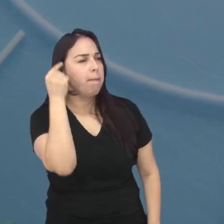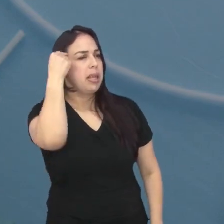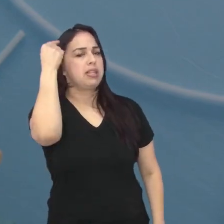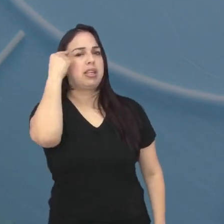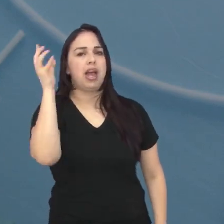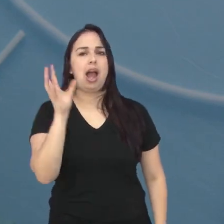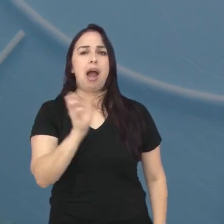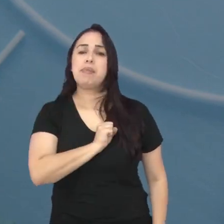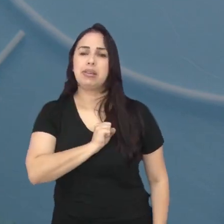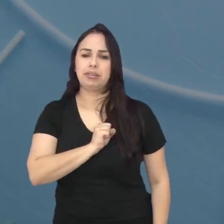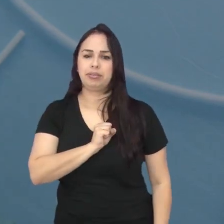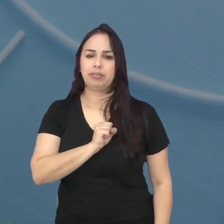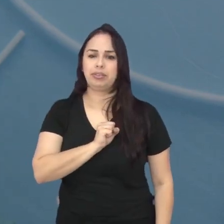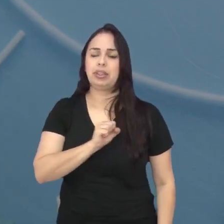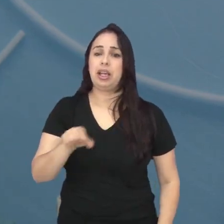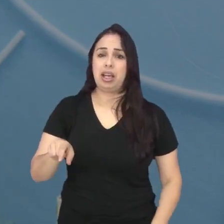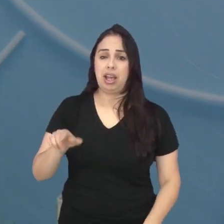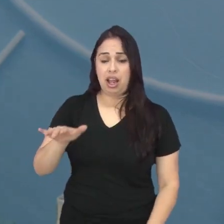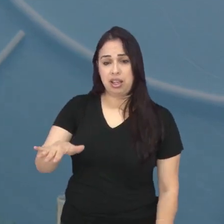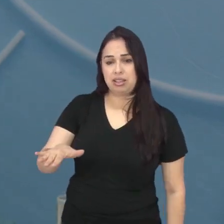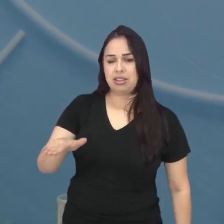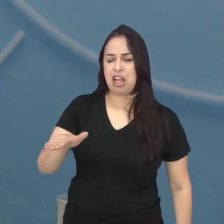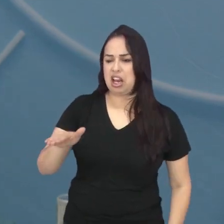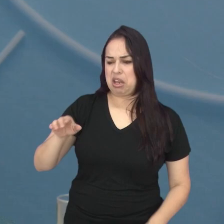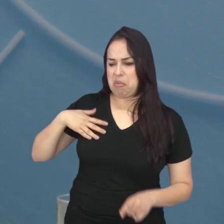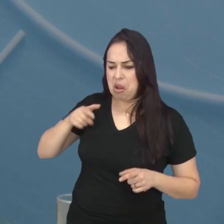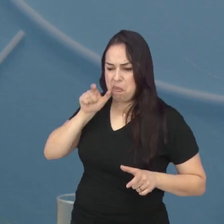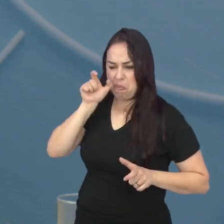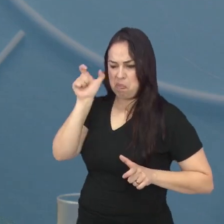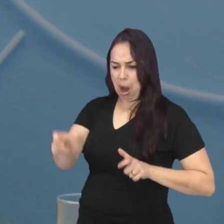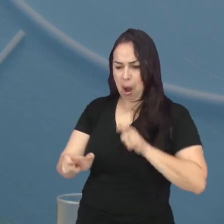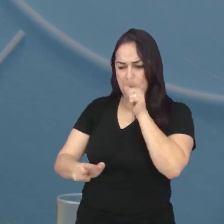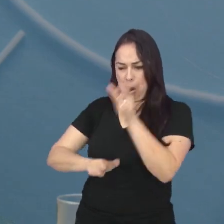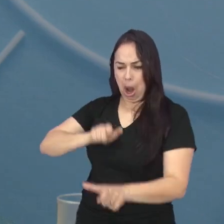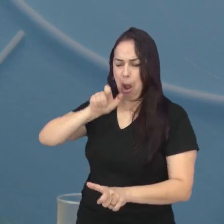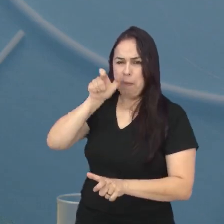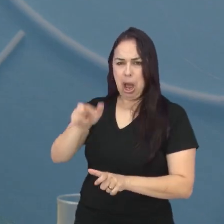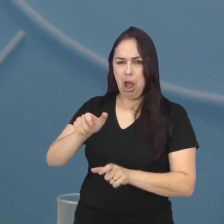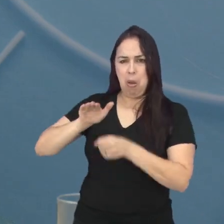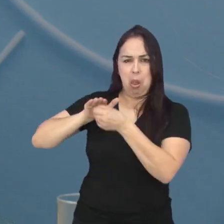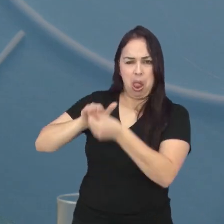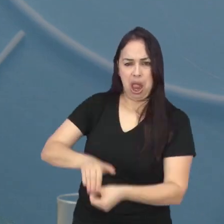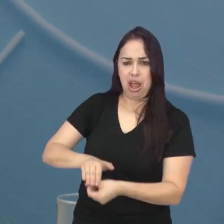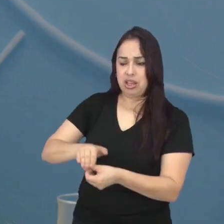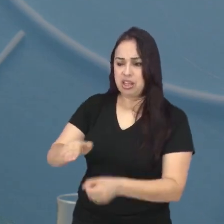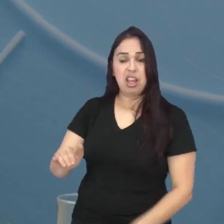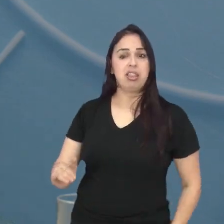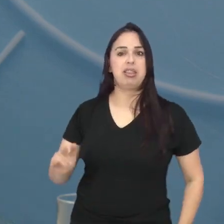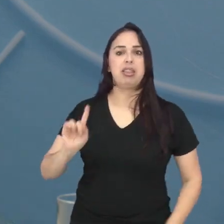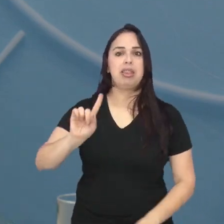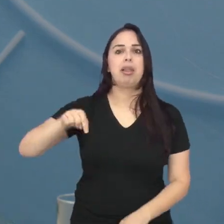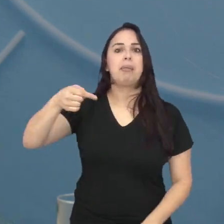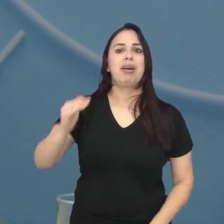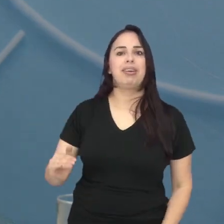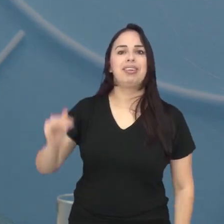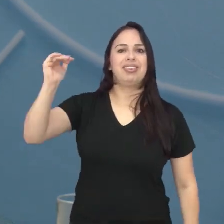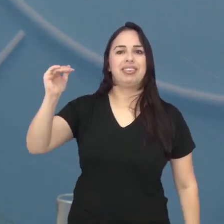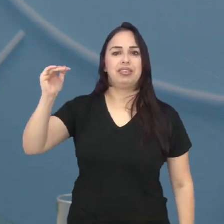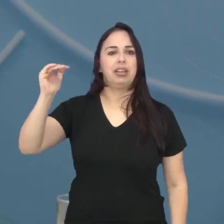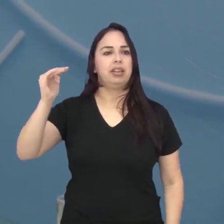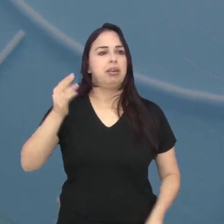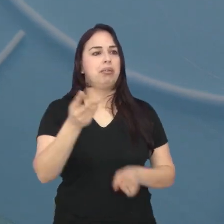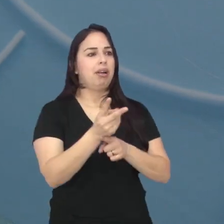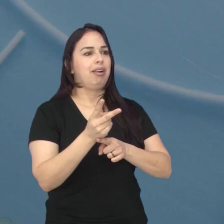pais, ela desde criança sendo muito agredida verbalmente, humilhada. Então, quando ela cresce e ela vai